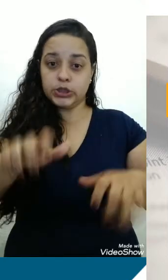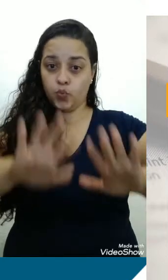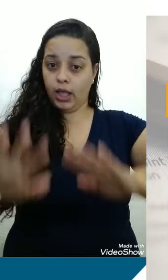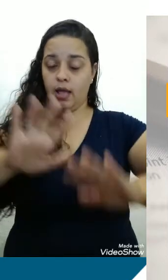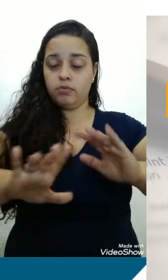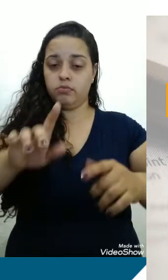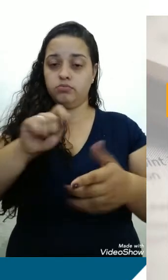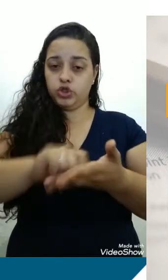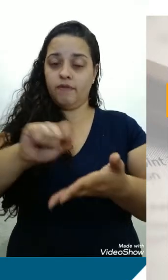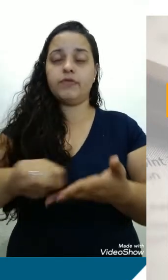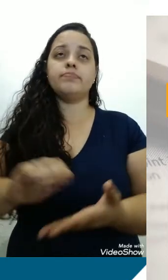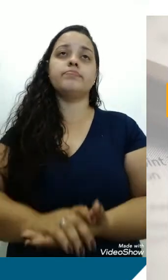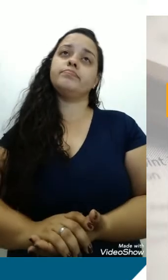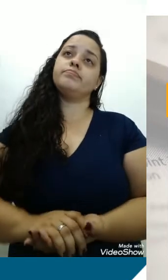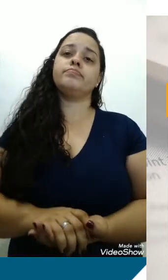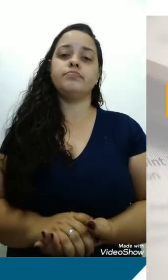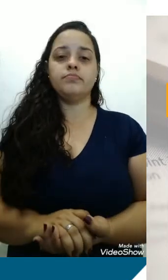redação.